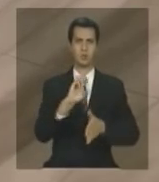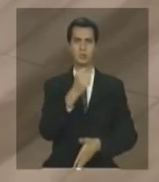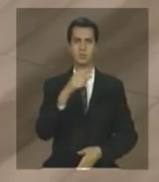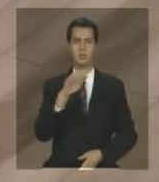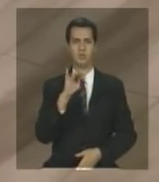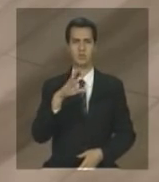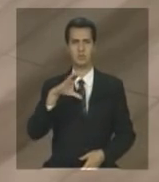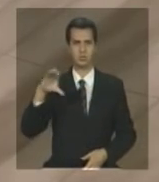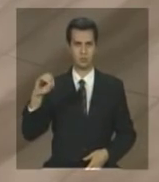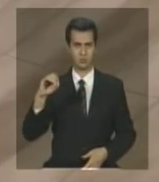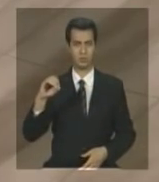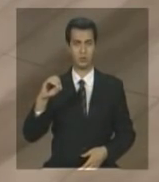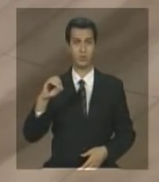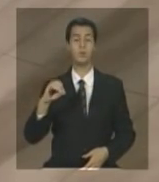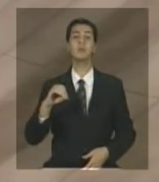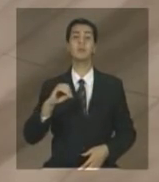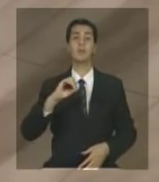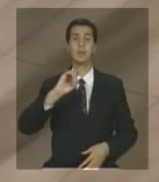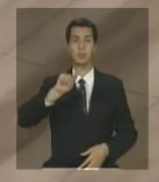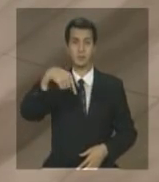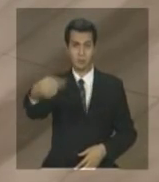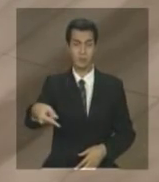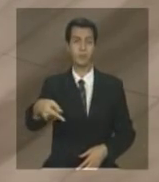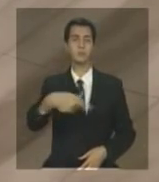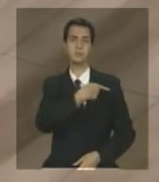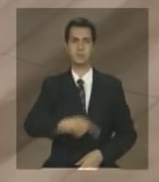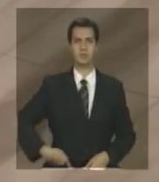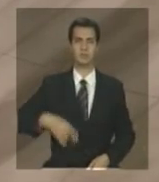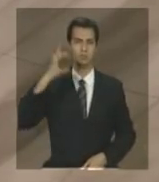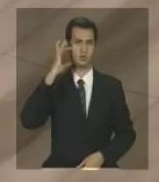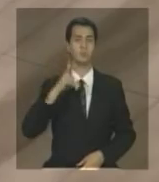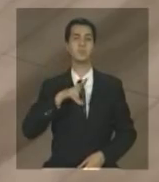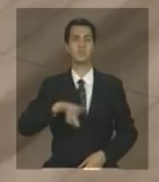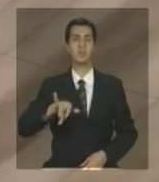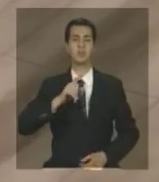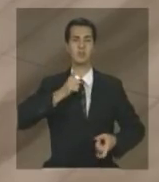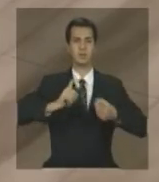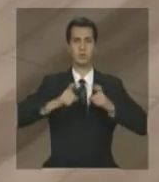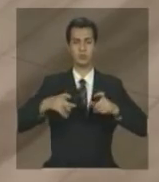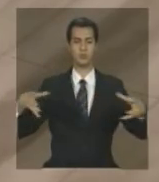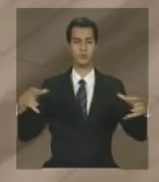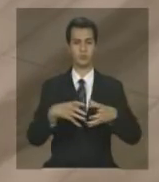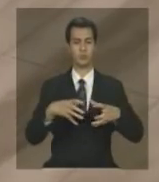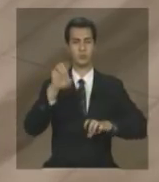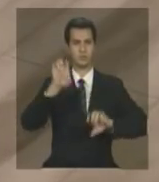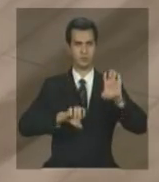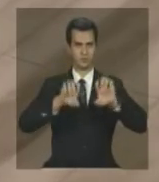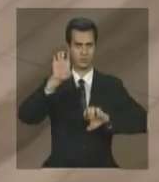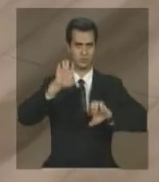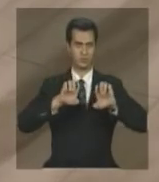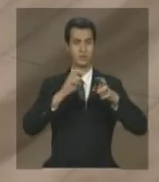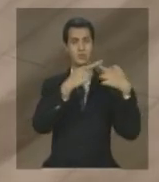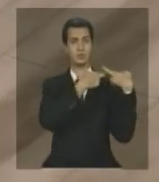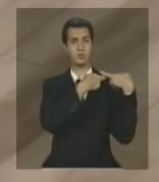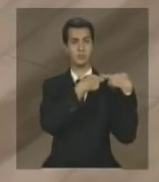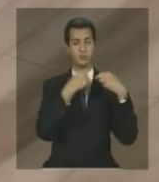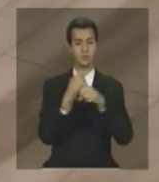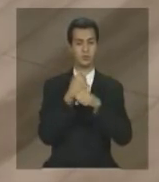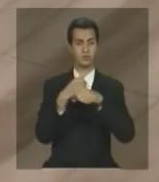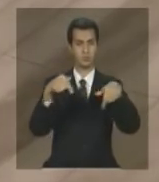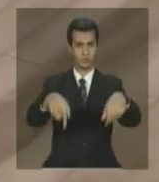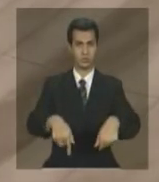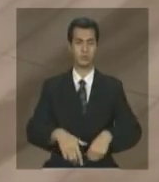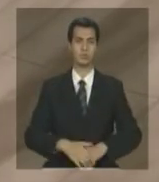E mais tarde, ela vai ter uma reunião com empresários responsáveis